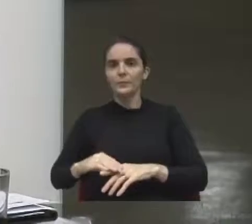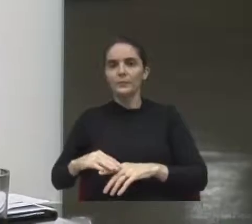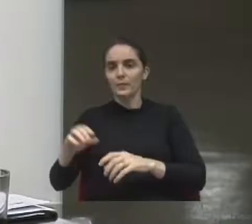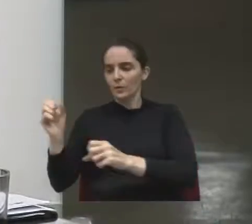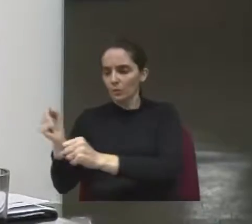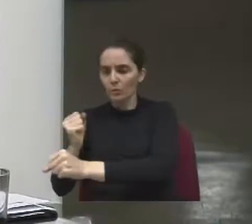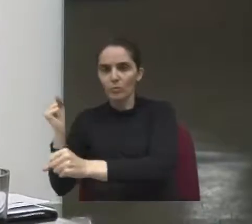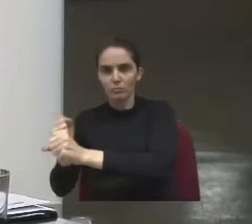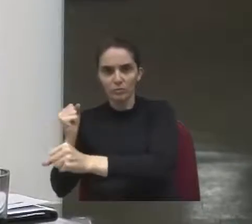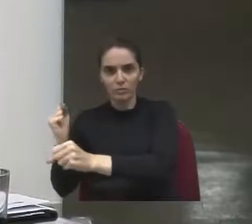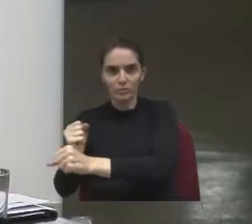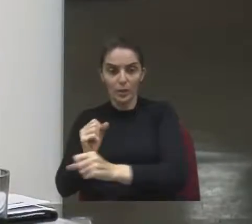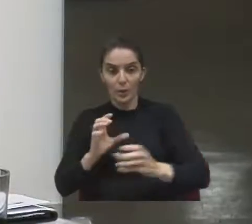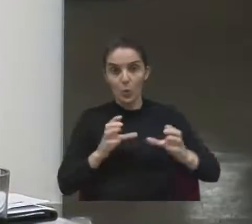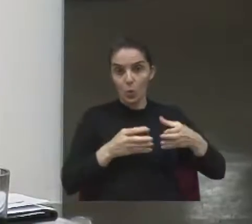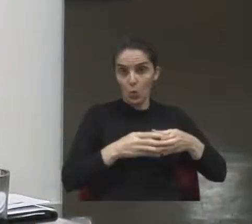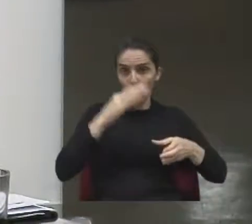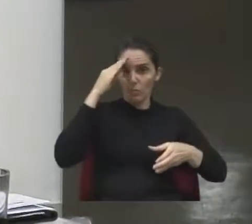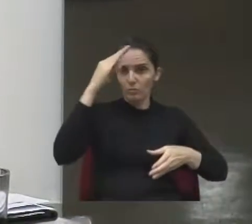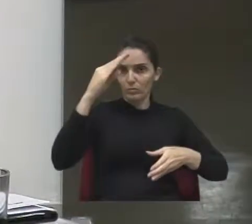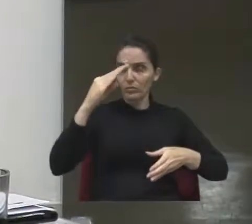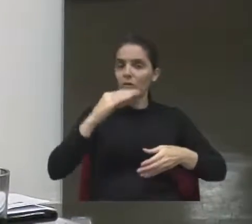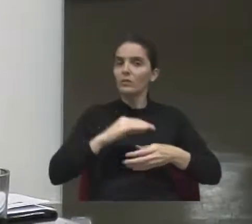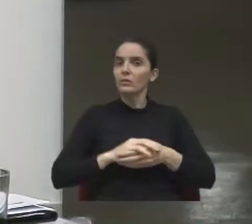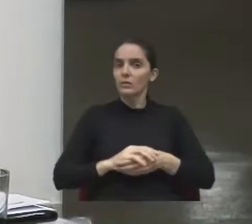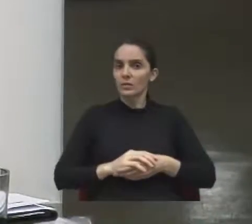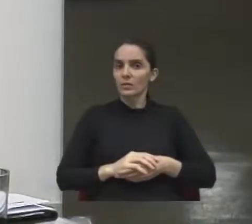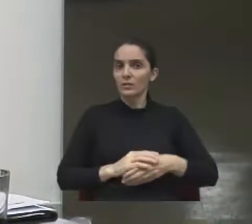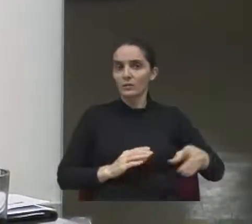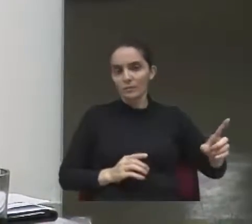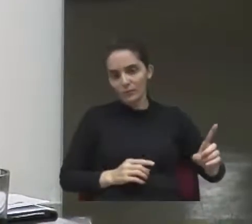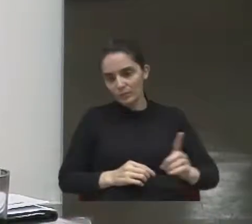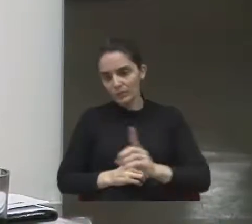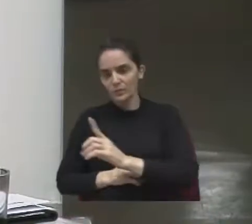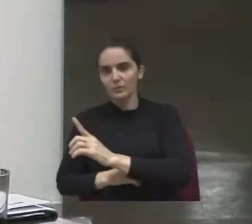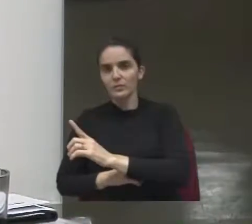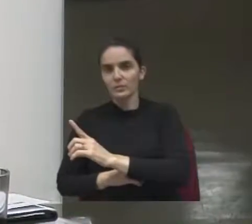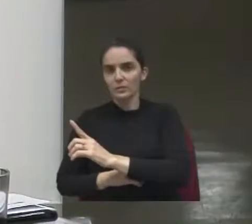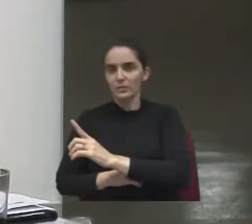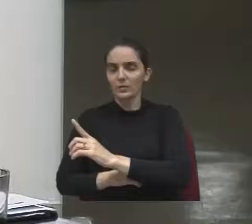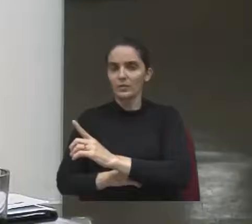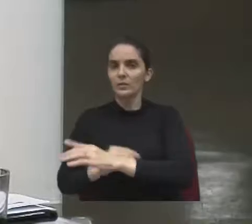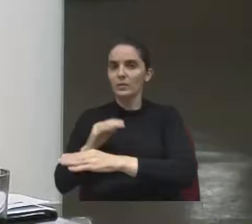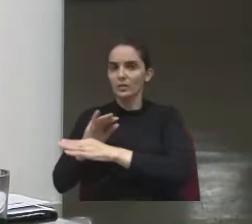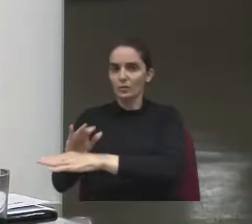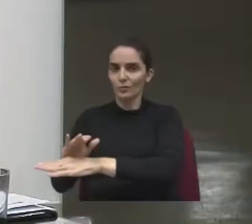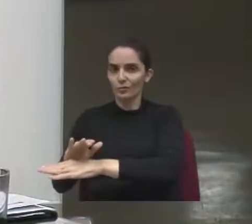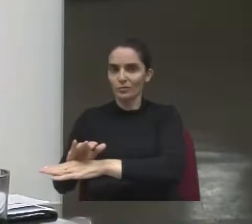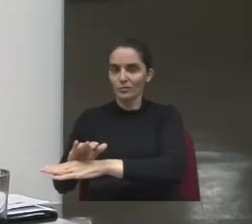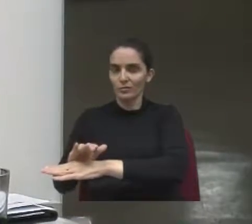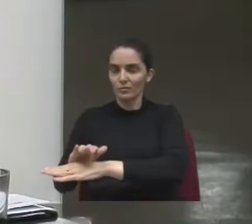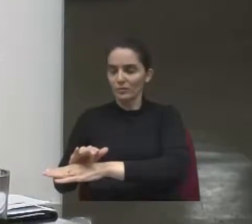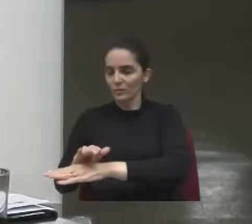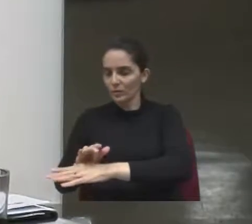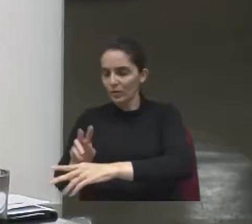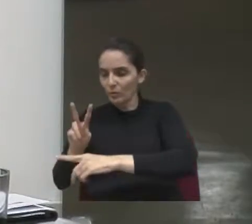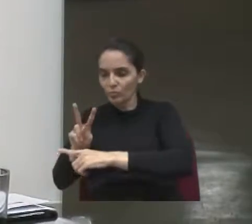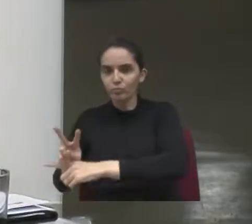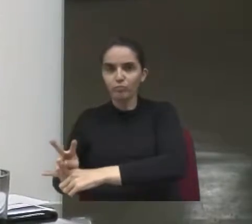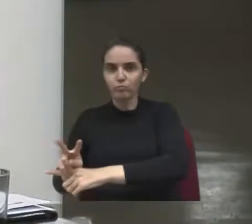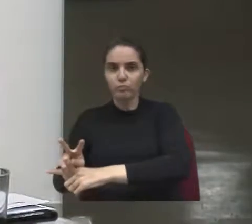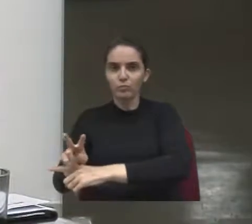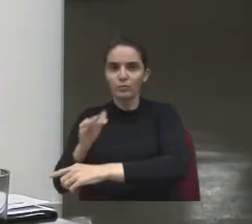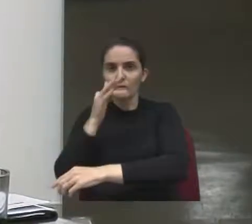guerra fez toda a parte do jardim daquela